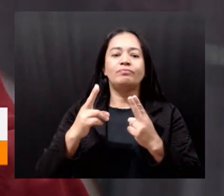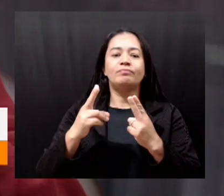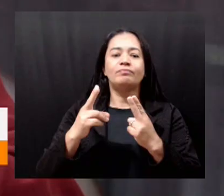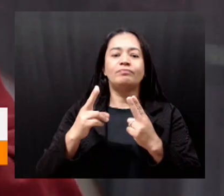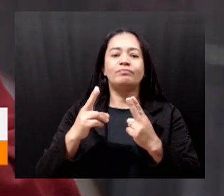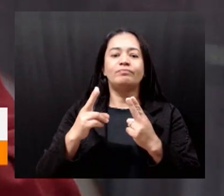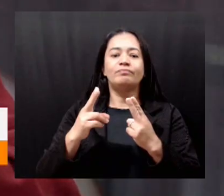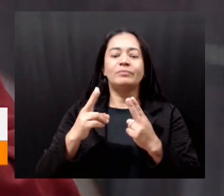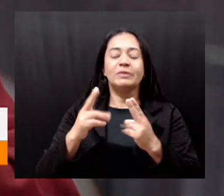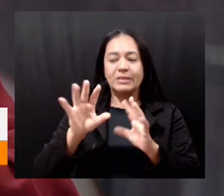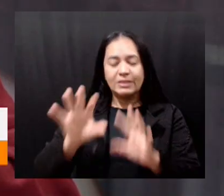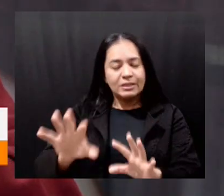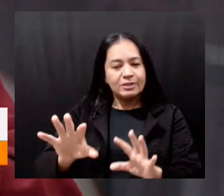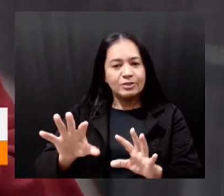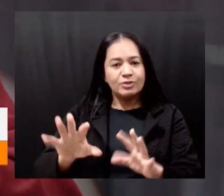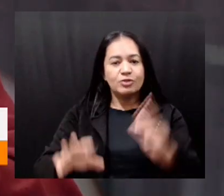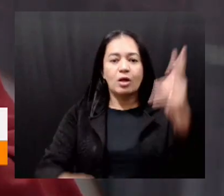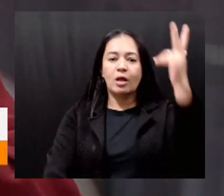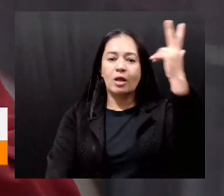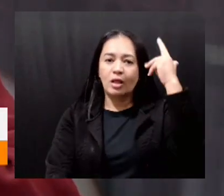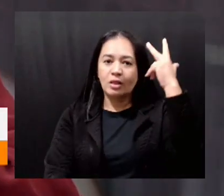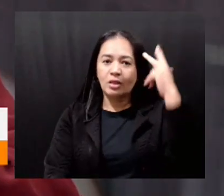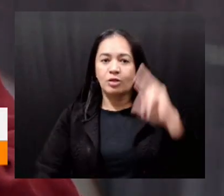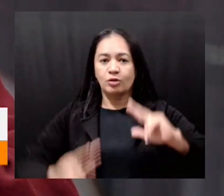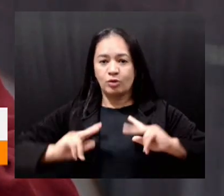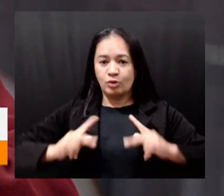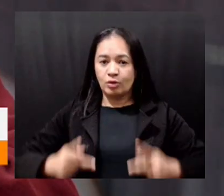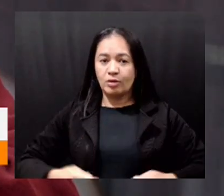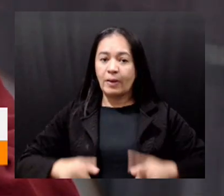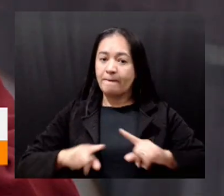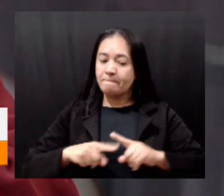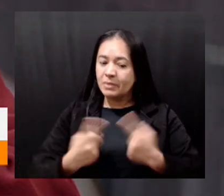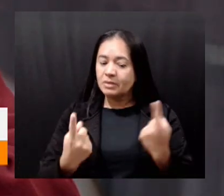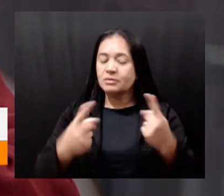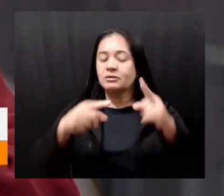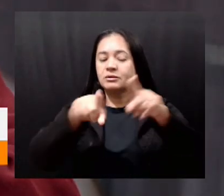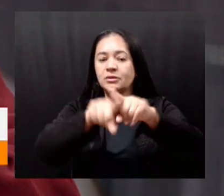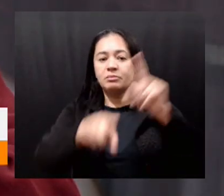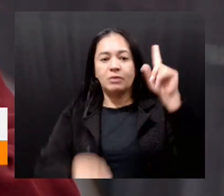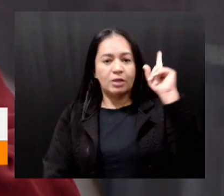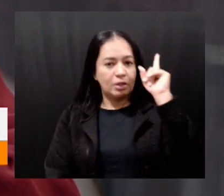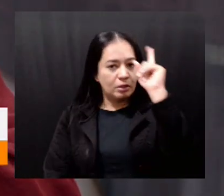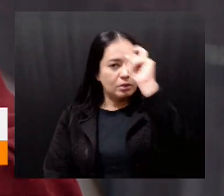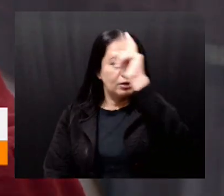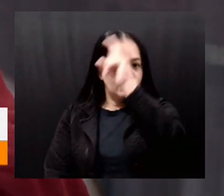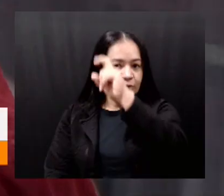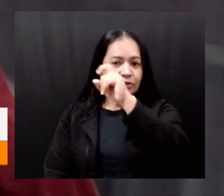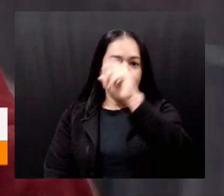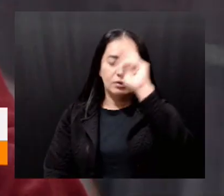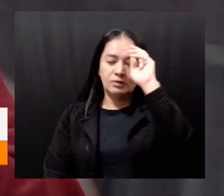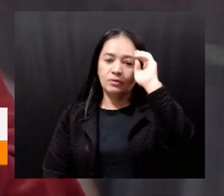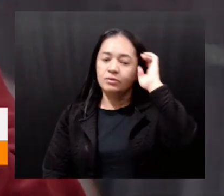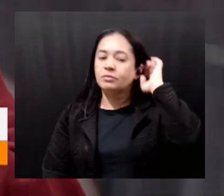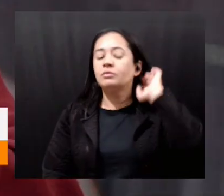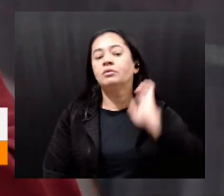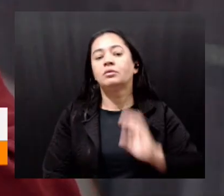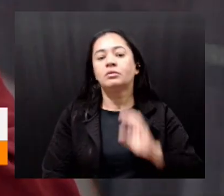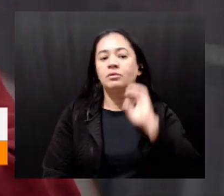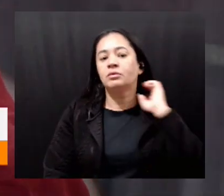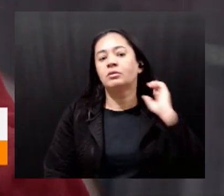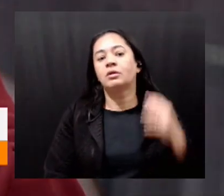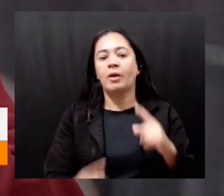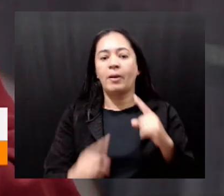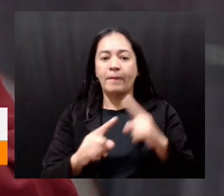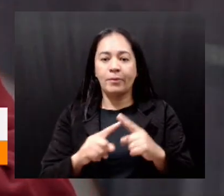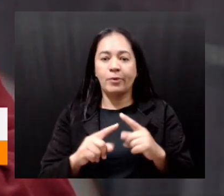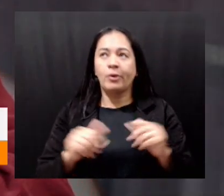é da natureza humana, mas também é algo muito difícil, né, de ser feito com zero imparcialidade, porque